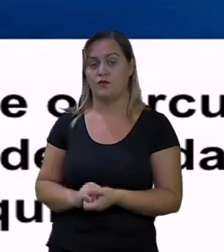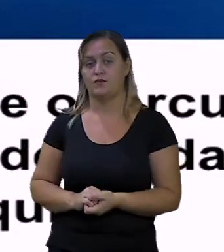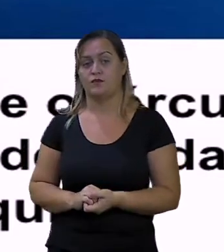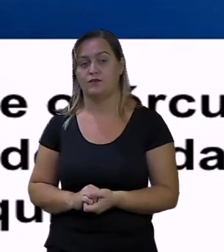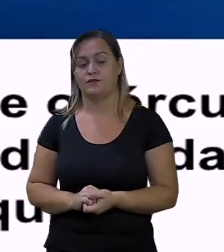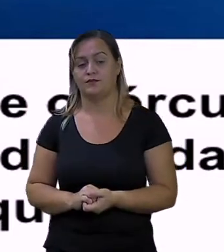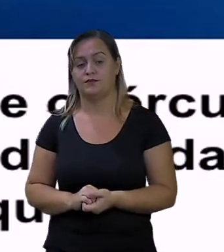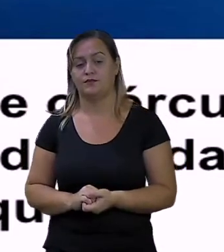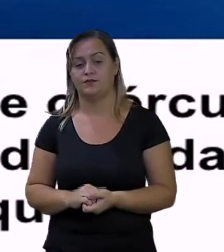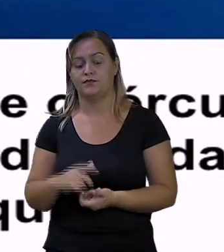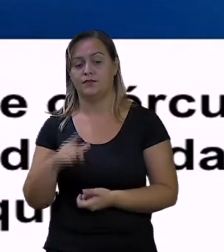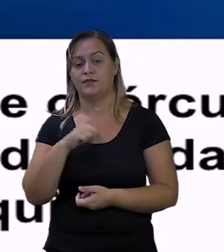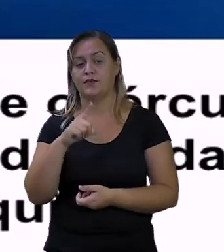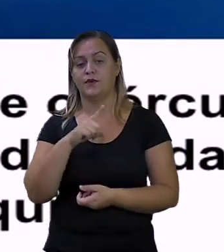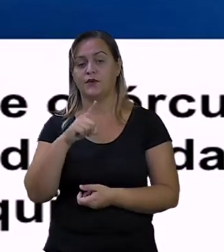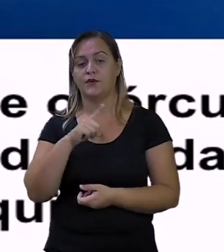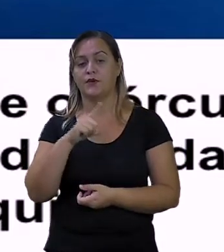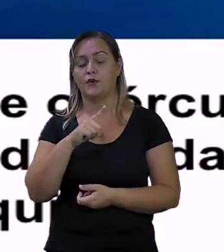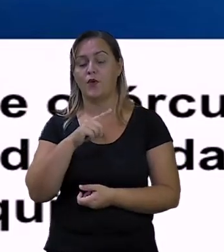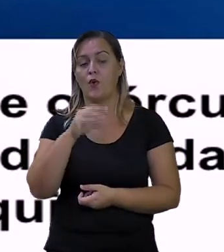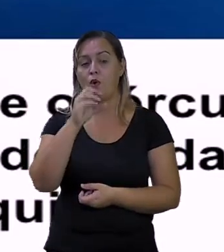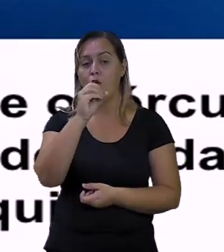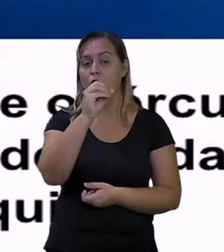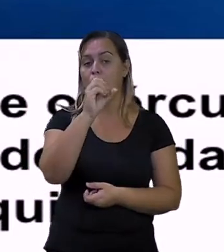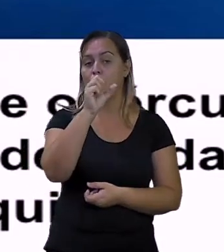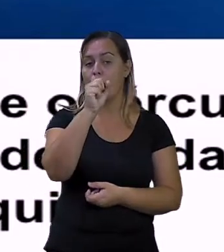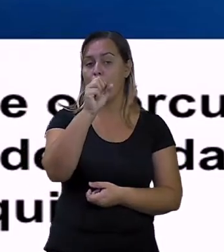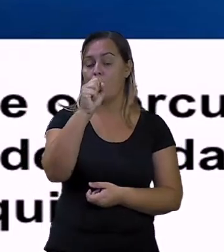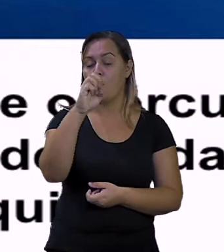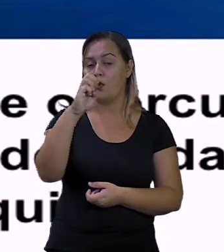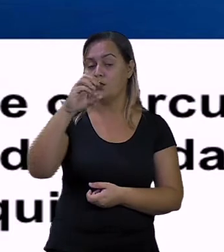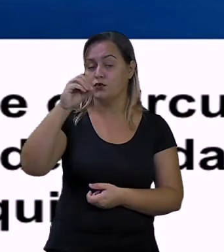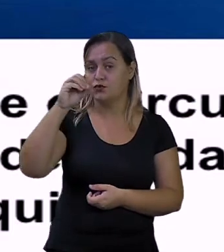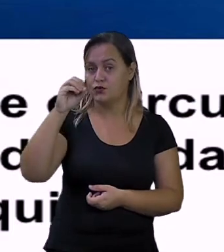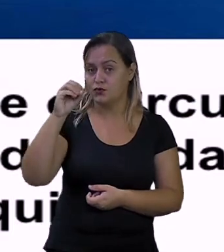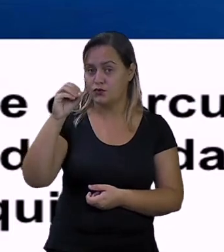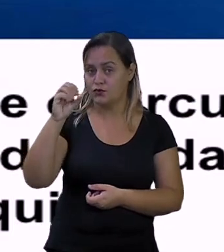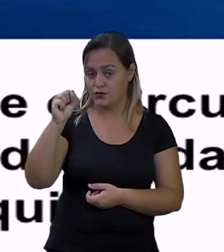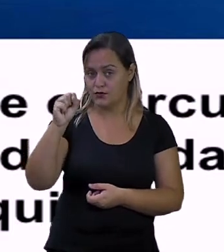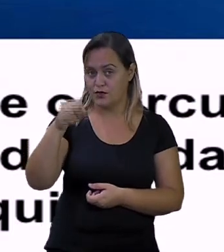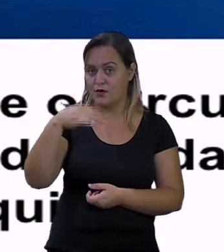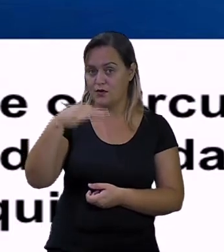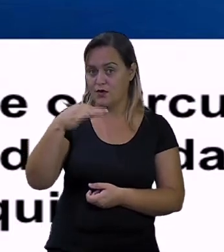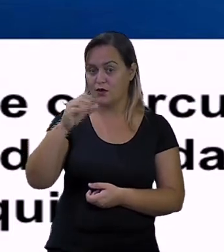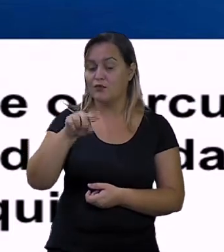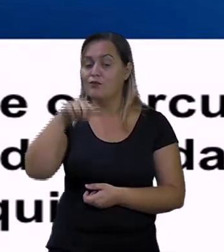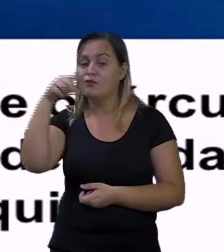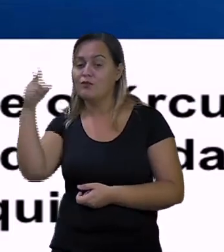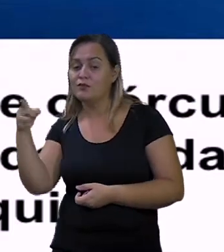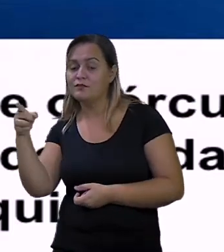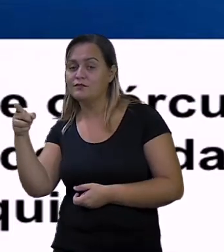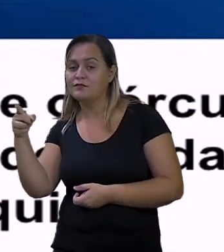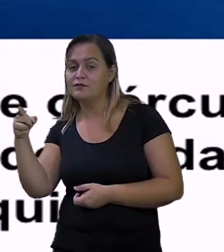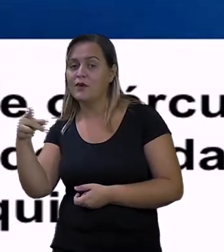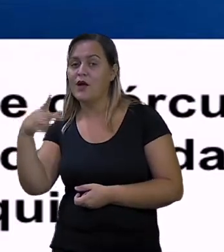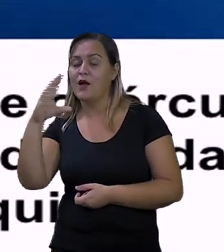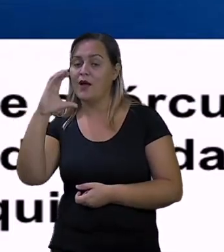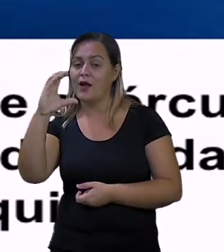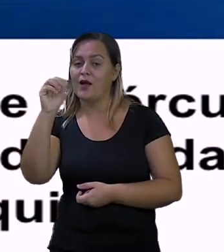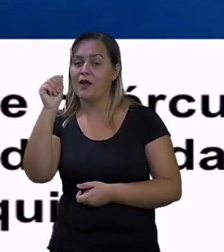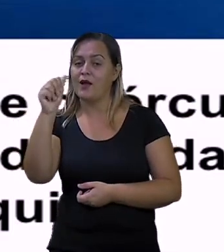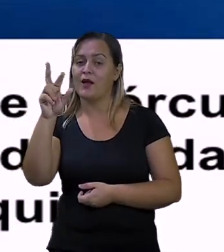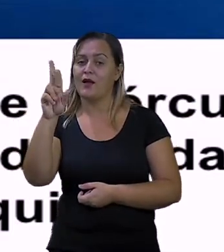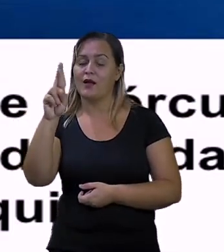Ausência de opérculo, presença de opérculo, de brânquias, aonde acontece o processo